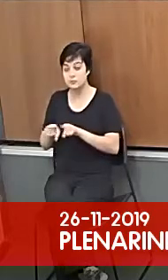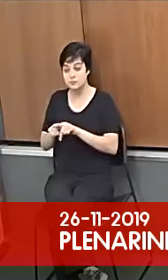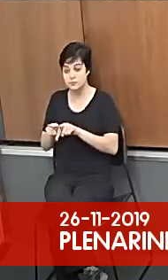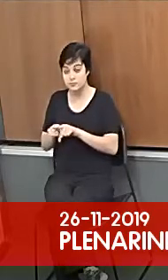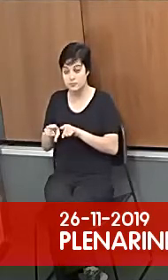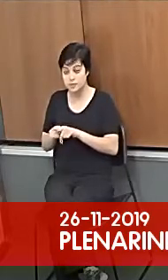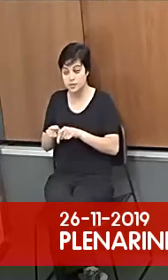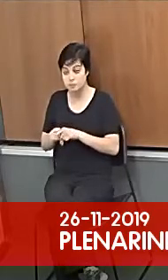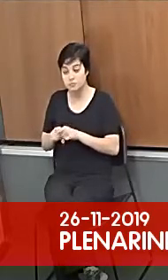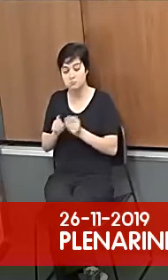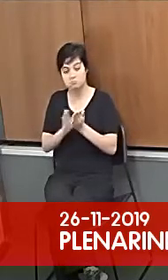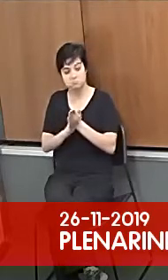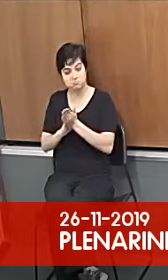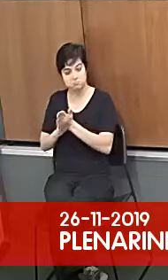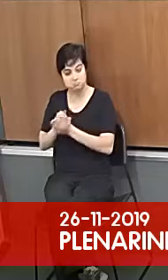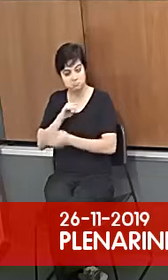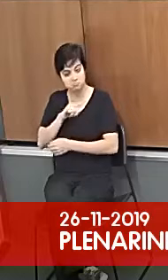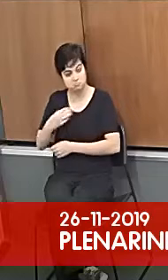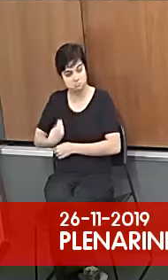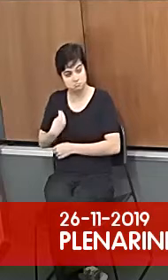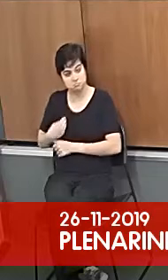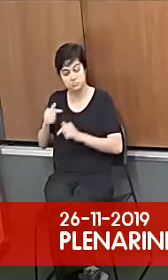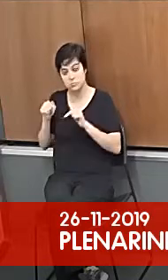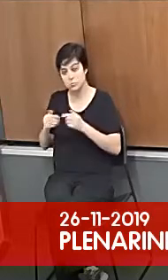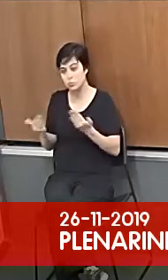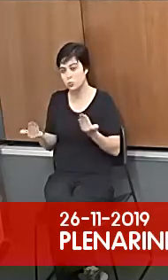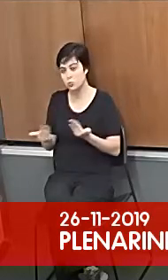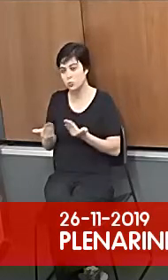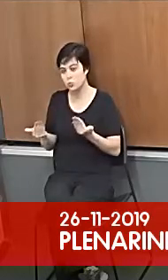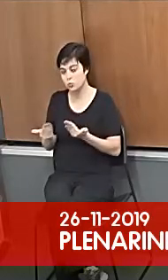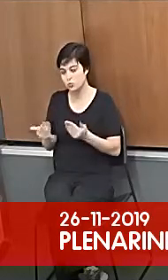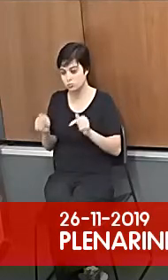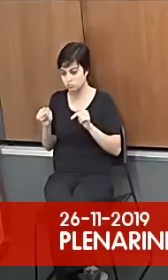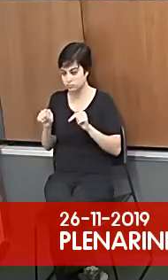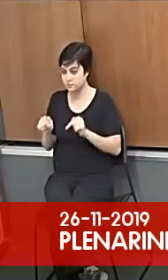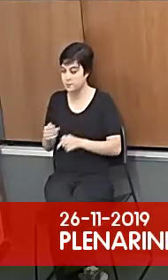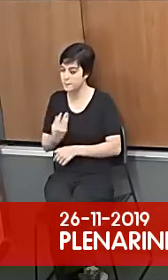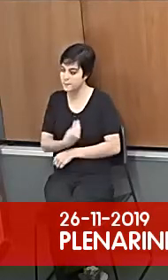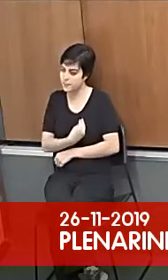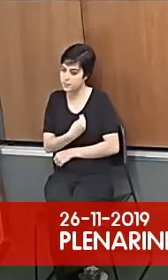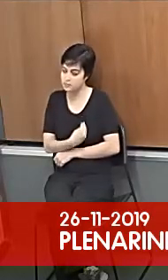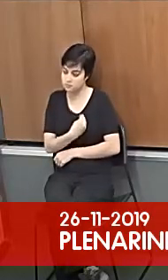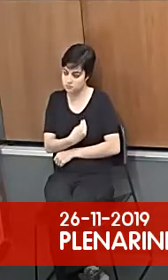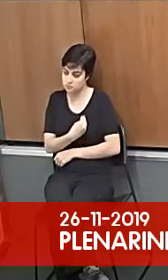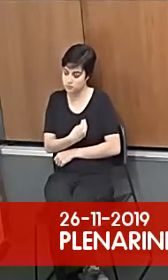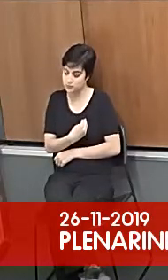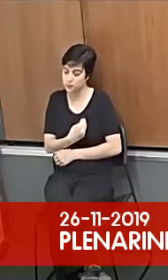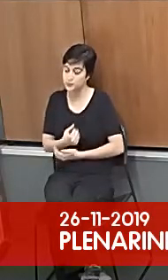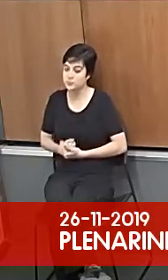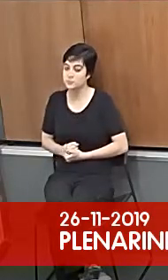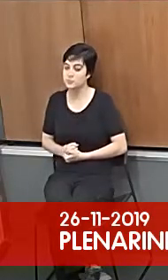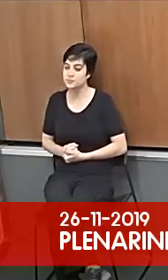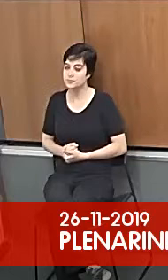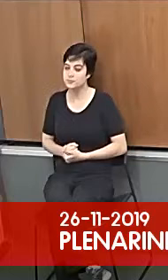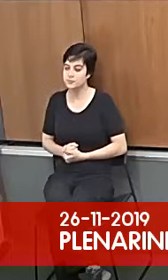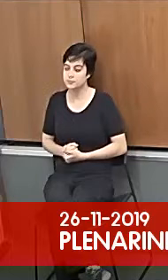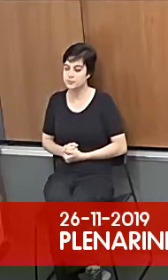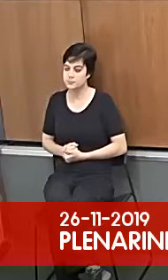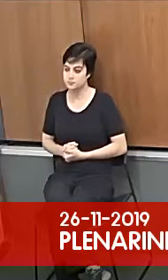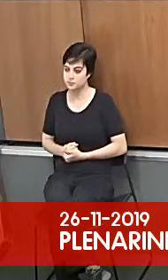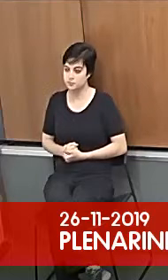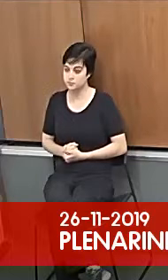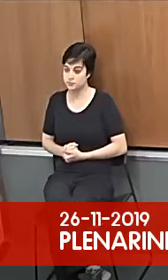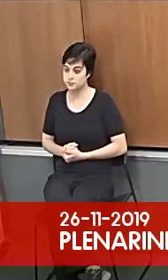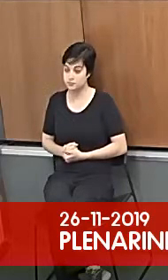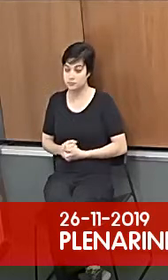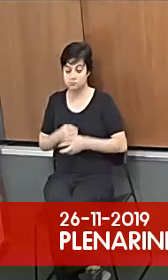saudação a todos vocês que estão participando aqui dessa audiência, àqueles que estão